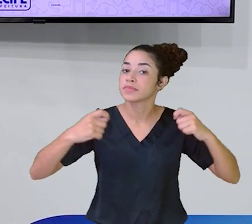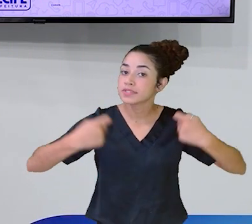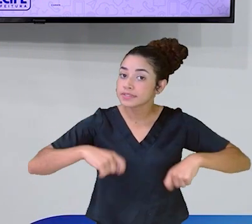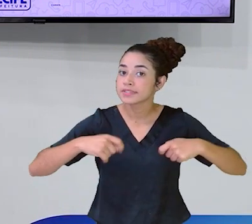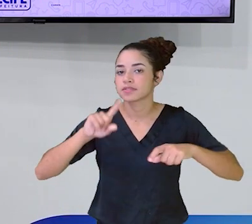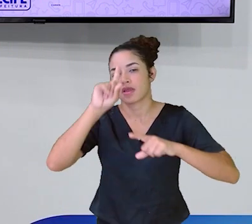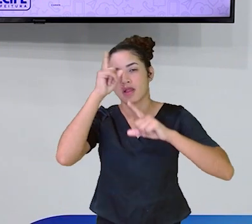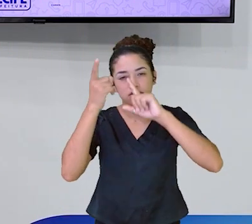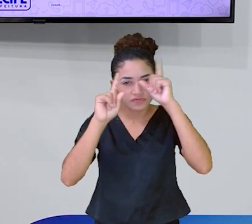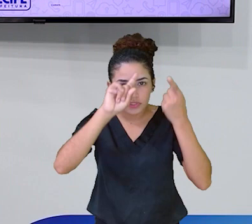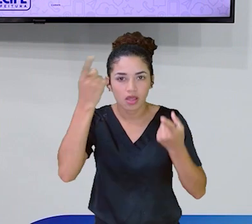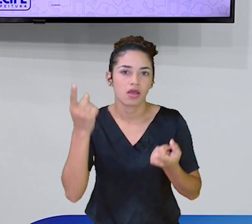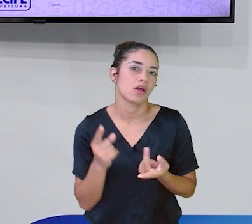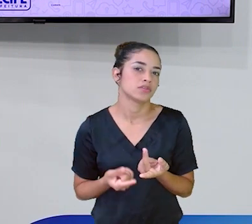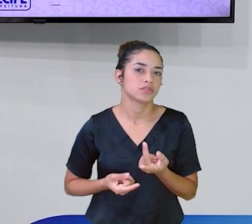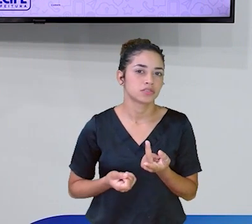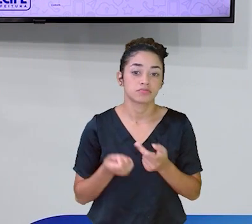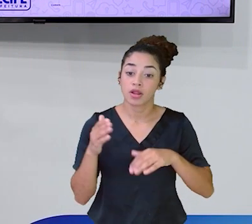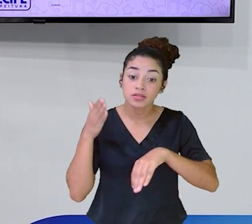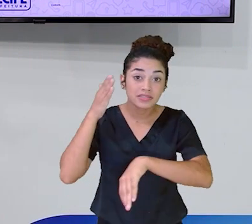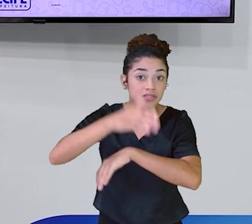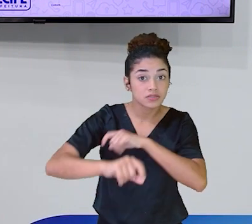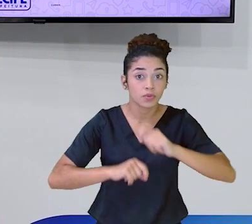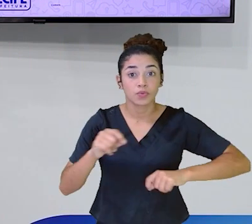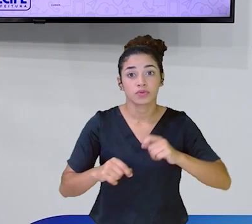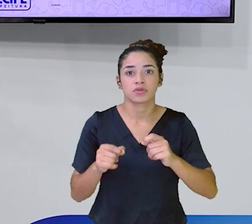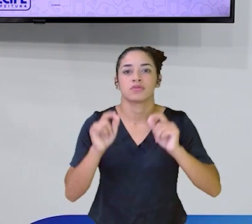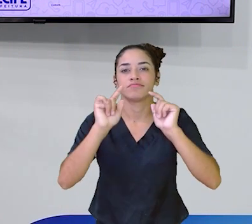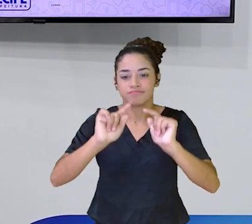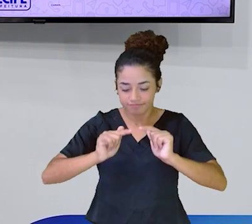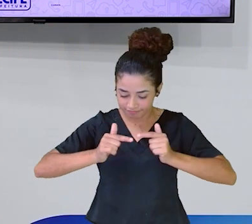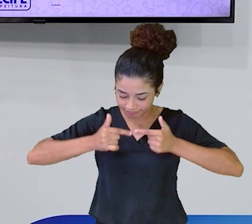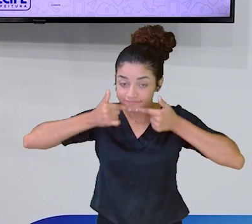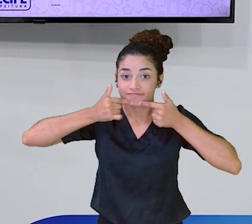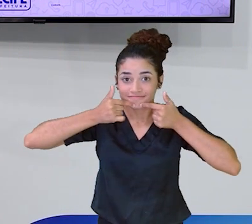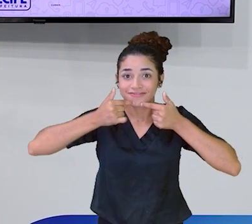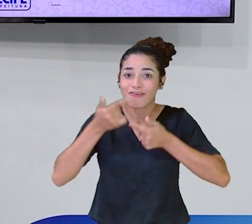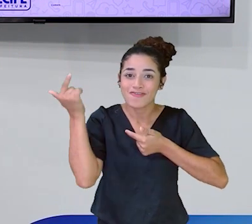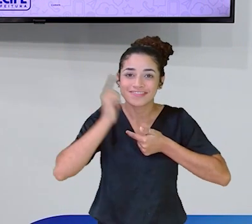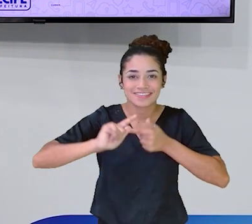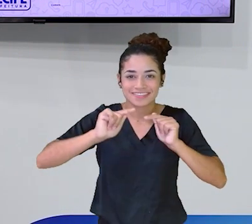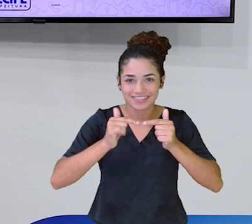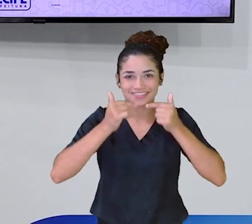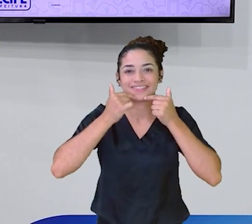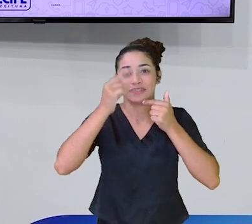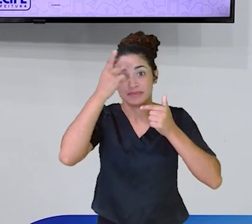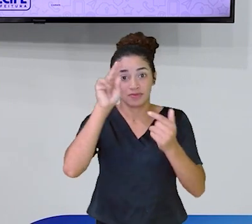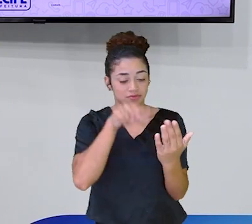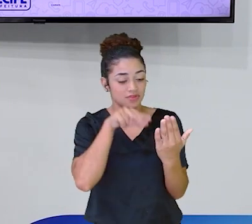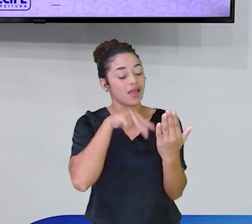muita criatividade para acessar o sorriso, né? Despertar o sorriso no